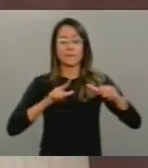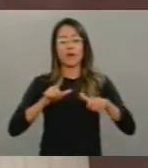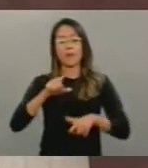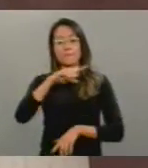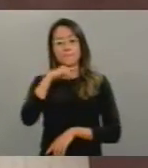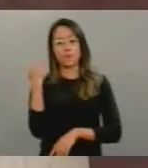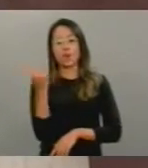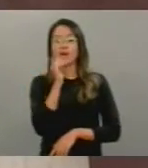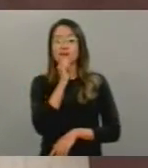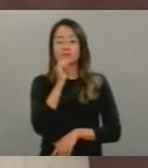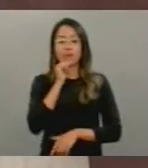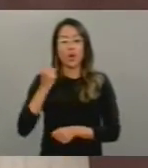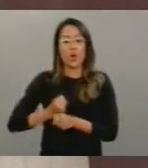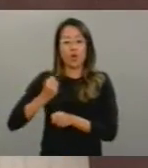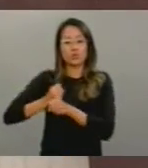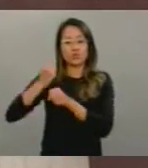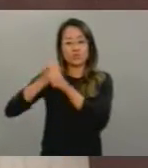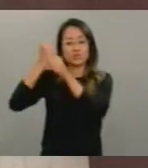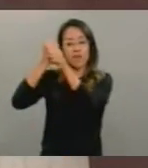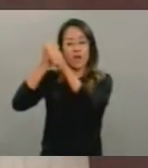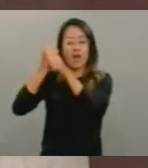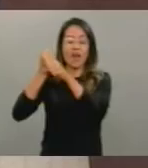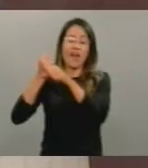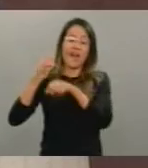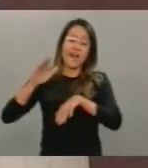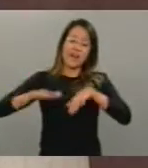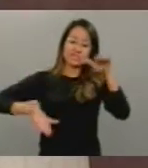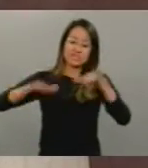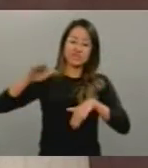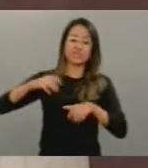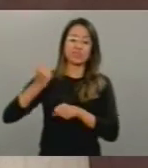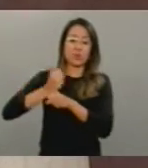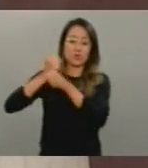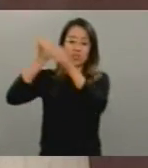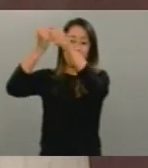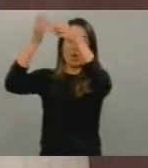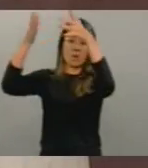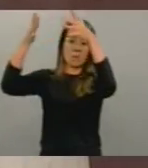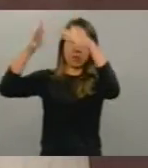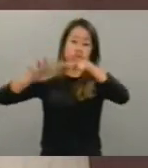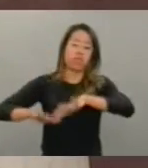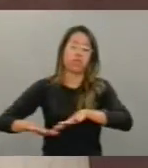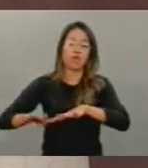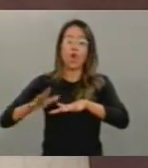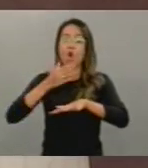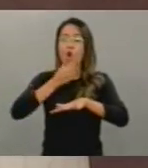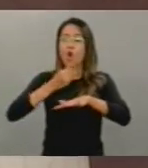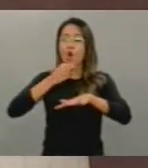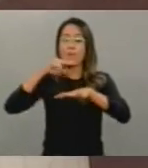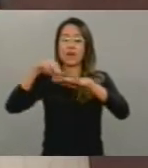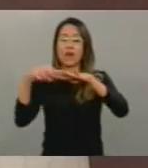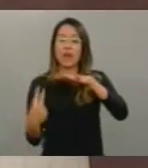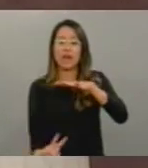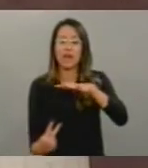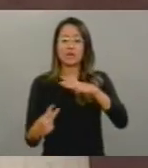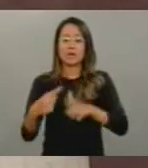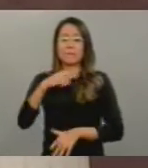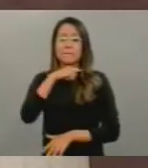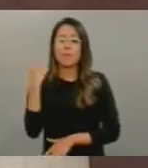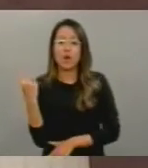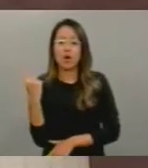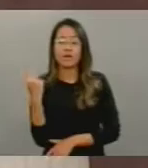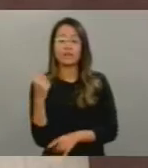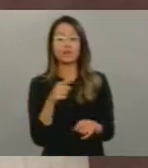exemplo, na Constituição Civil, perderam o direito à pensão integral. Portanto, a medida provisória